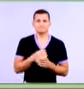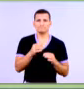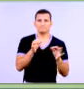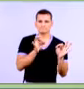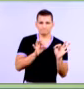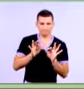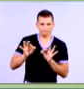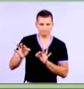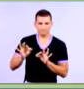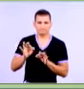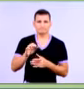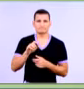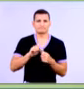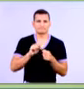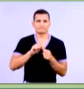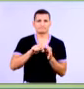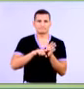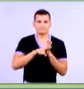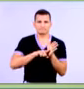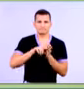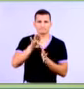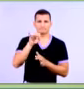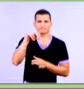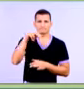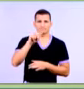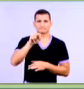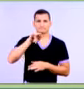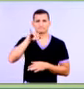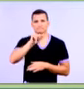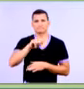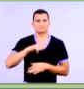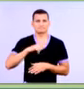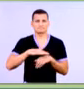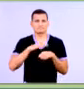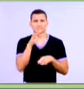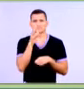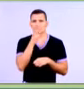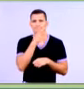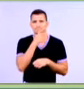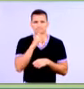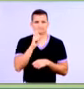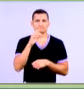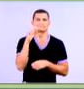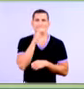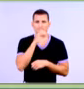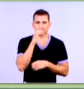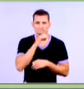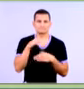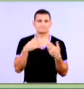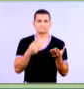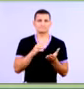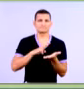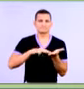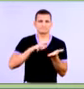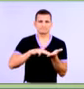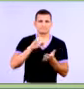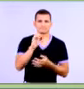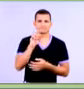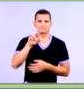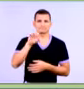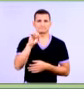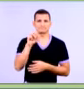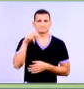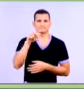elementos e fazer busca binária. Eu tenho um desempenho bem melhor. Então, quais são os métodos de ordenação que nós estudamos? A